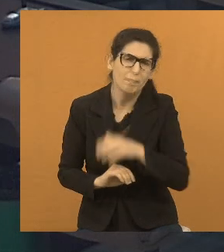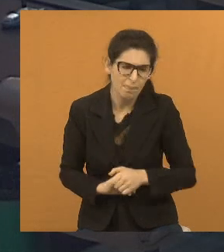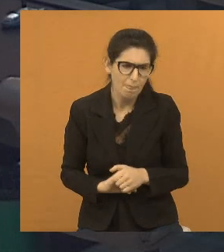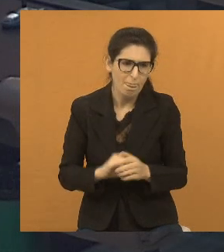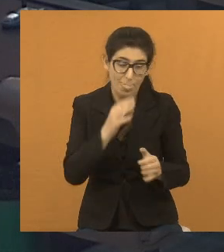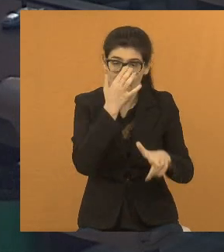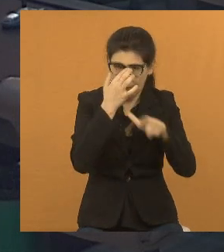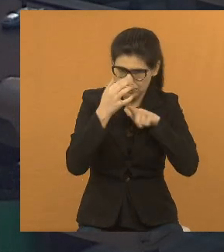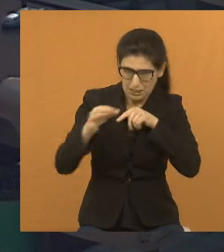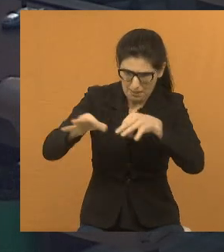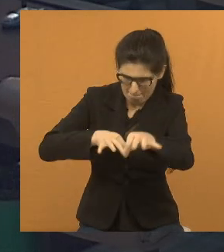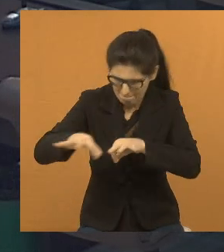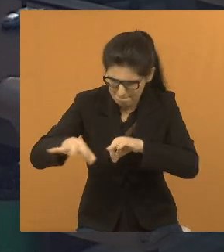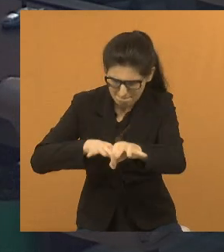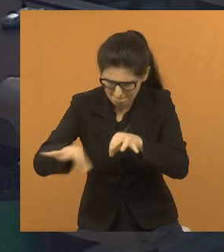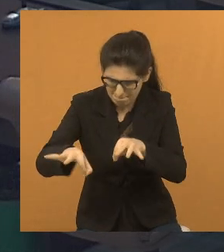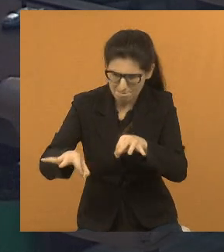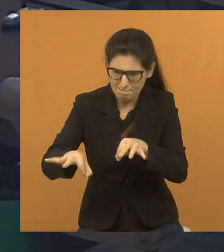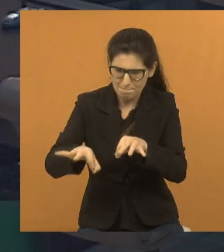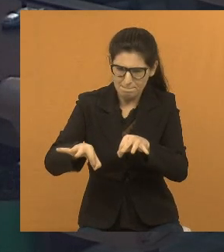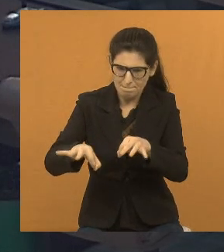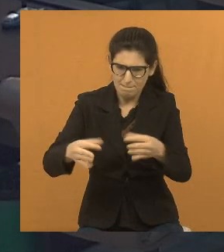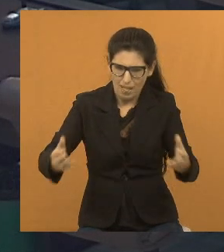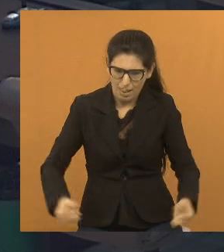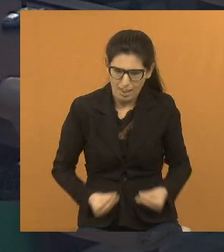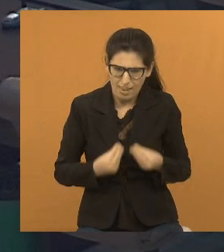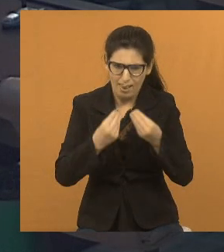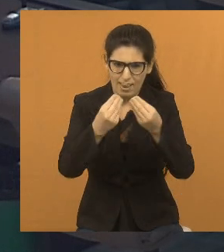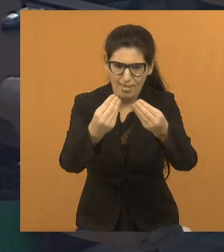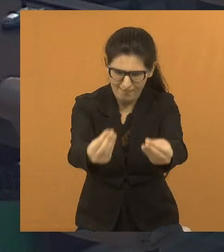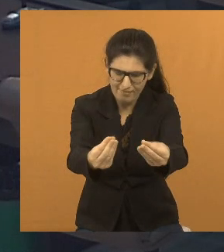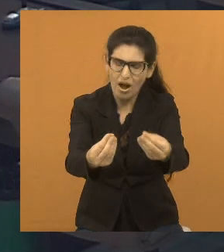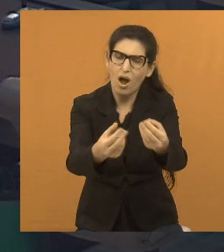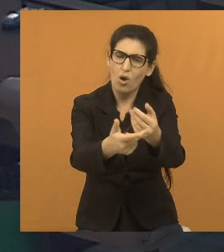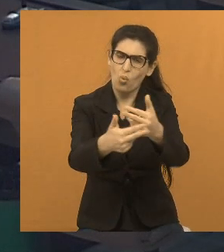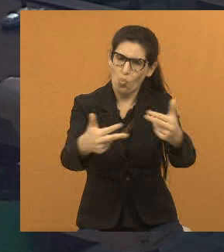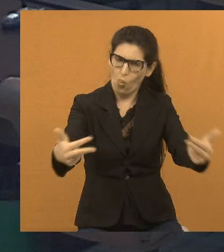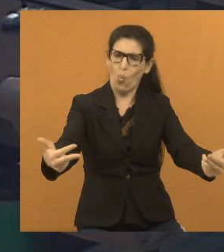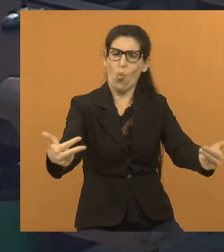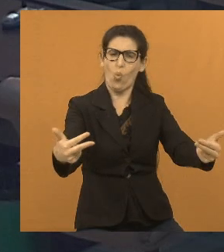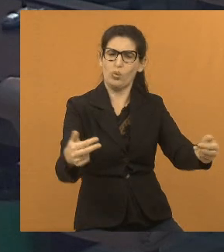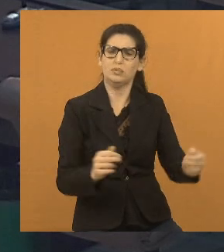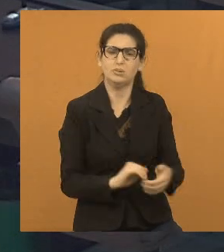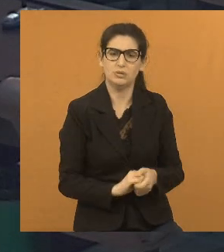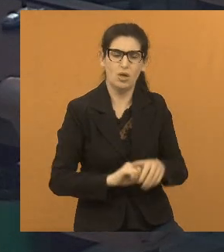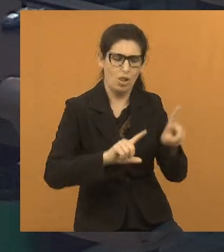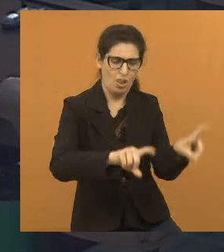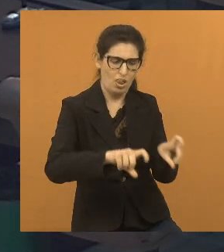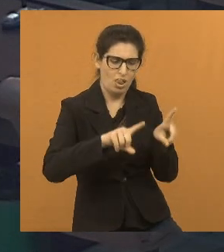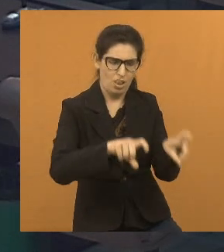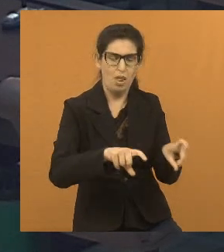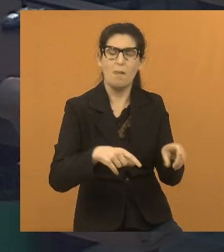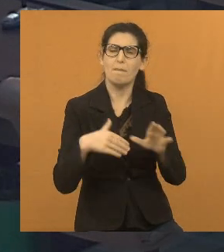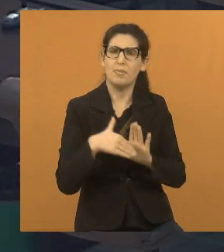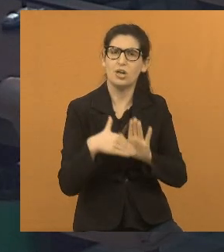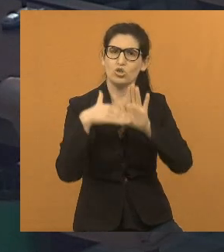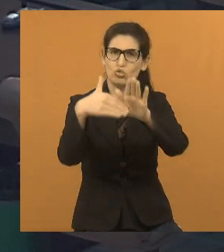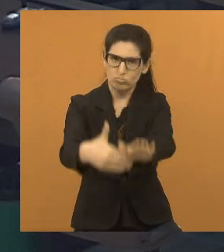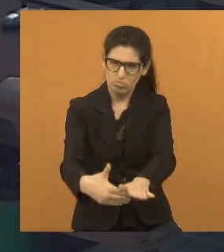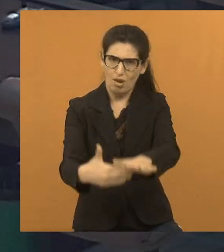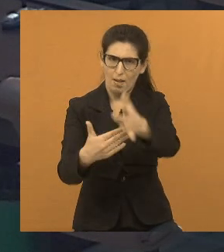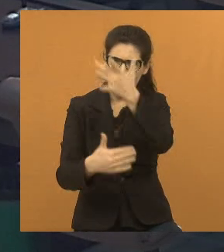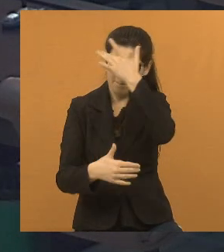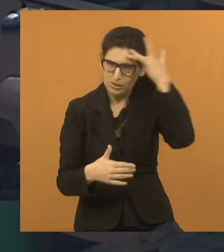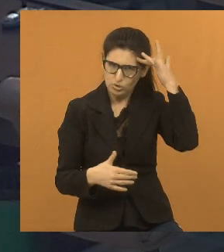um planejamento para levar equipamentos públicos para a zona rural com o intuito de facilitar a vida dessa